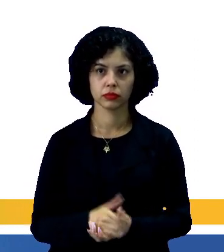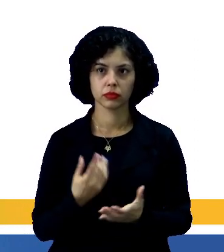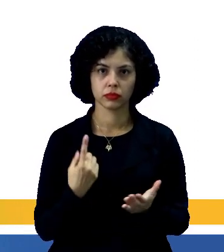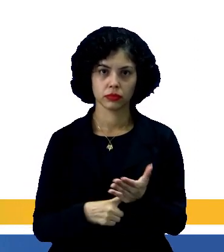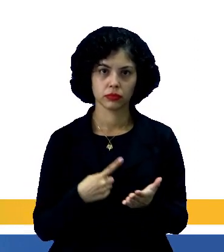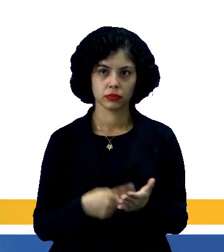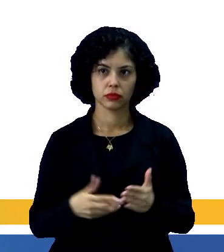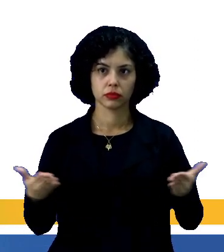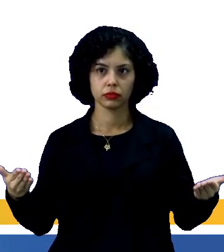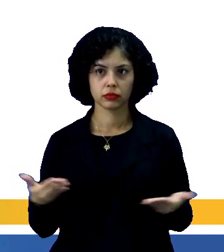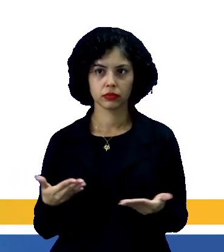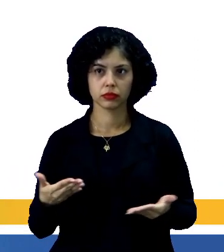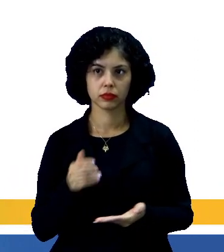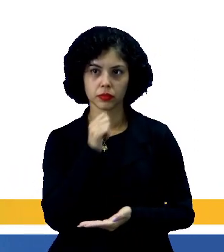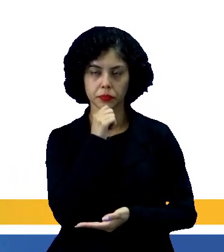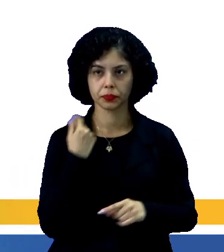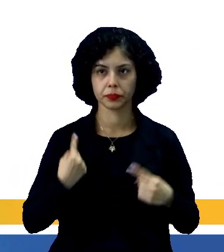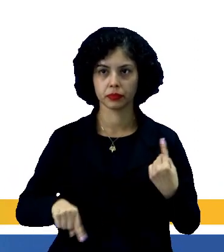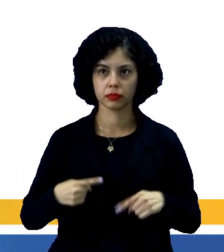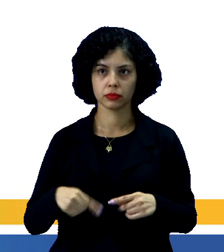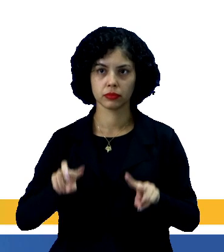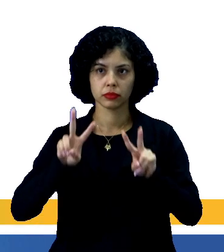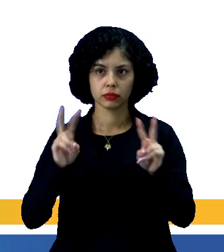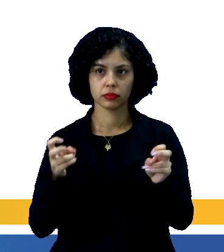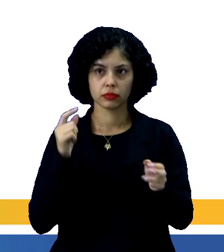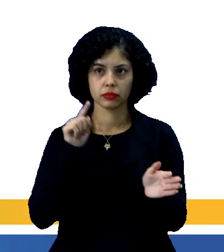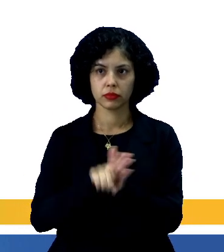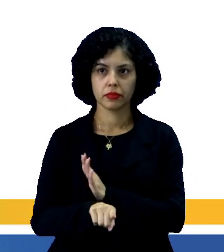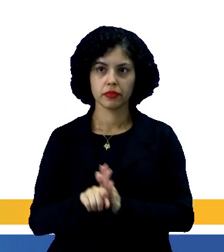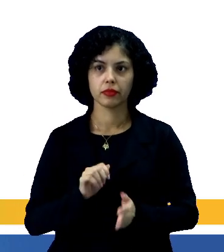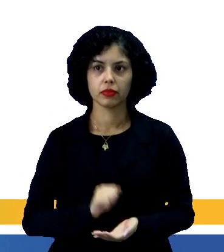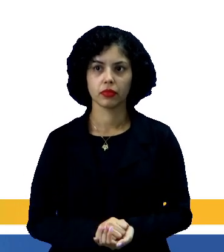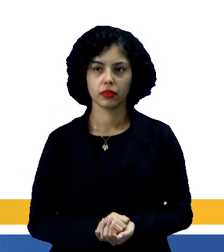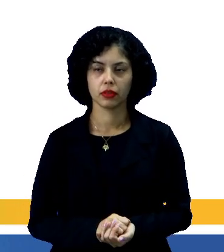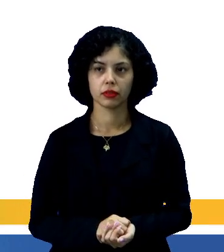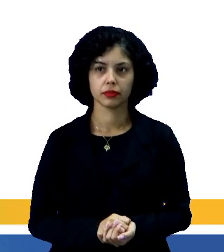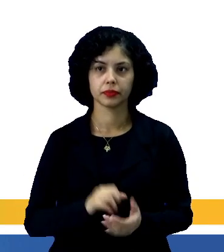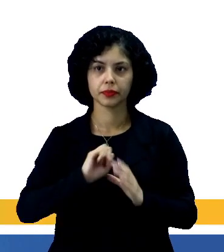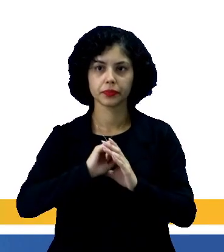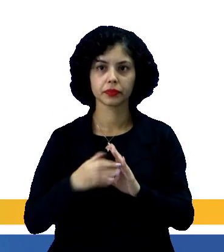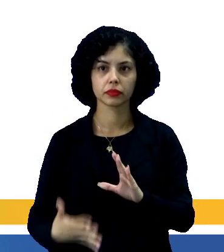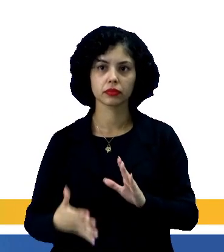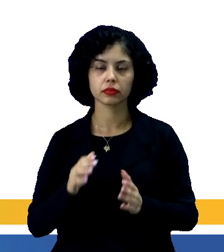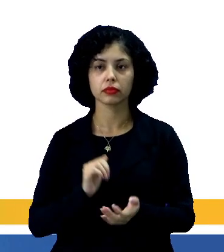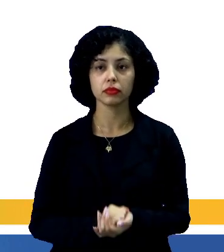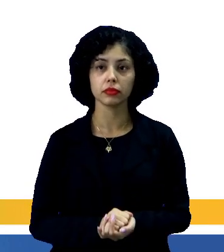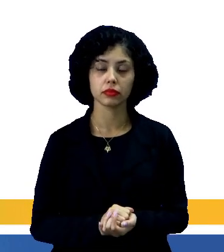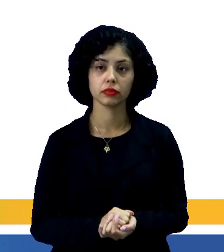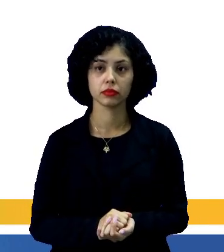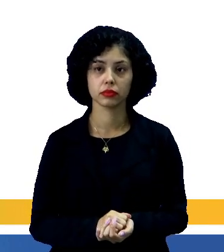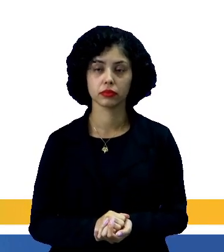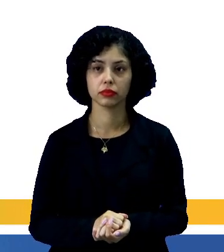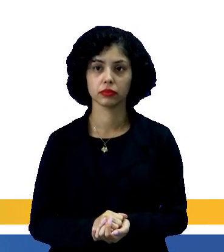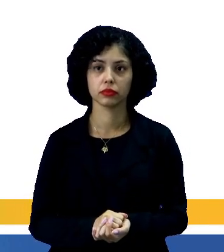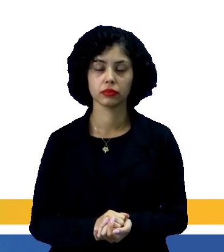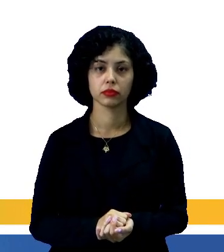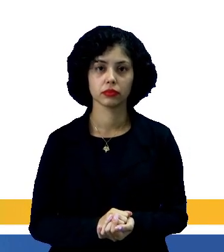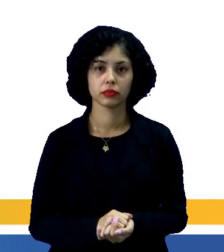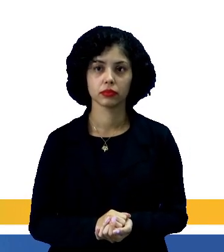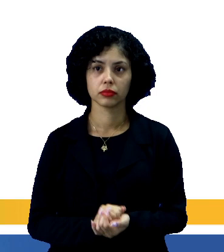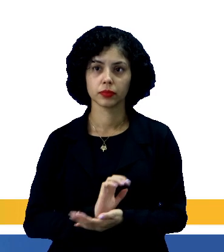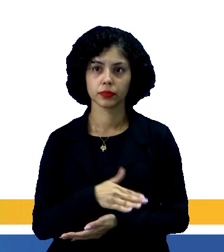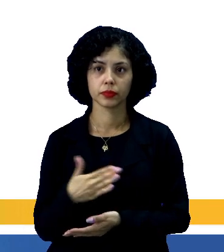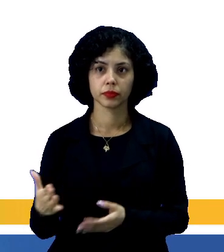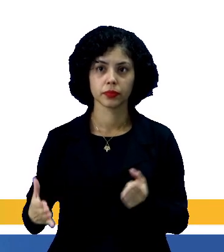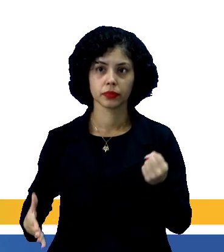Considerando as atuais concepções políticas sobre a questão ambiental, a dinâmica caracterizada no texto